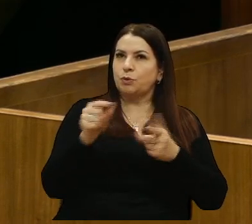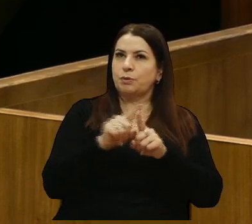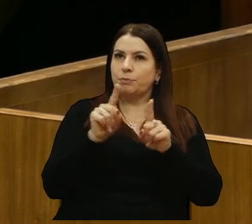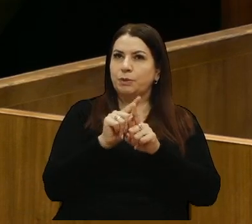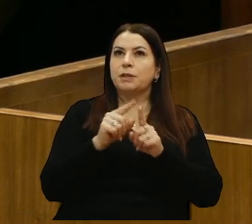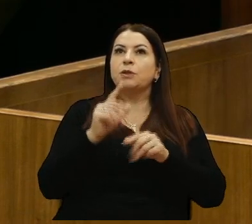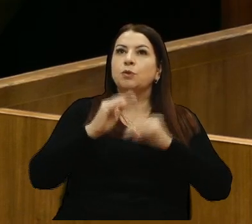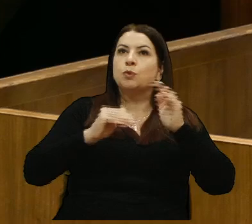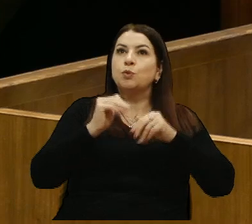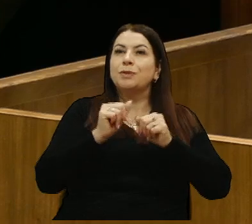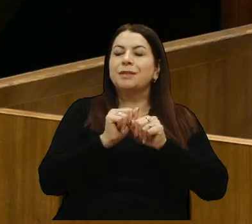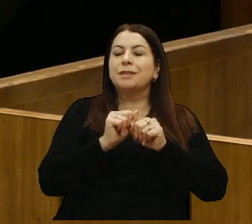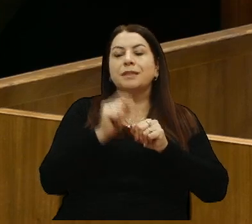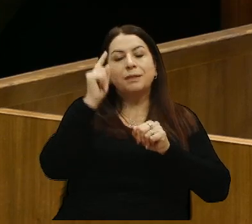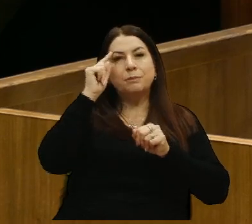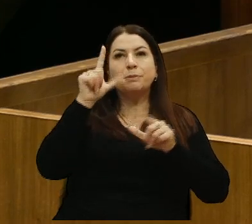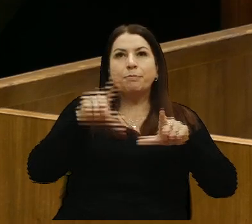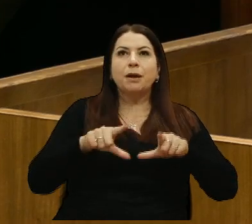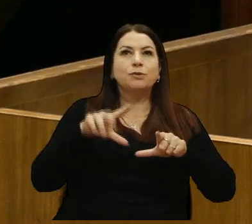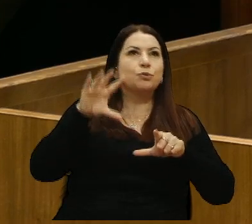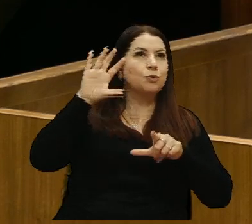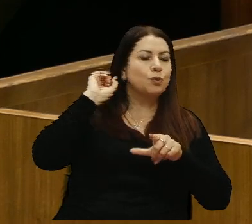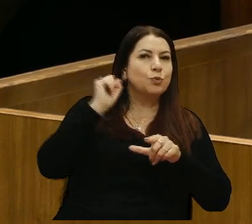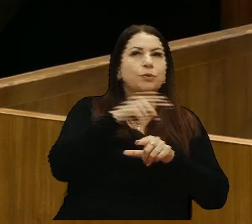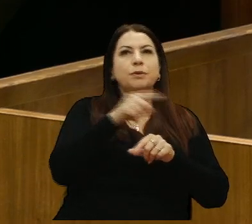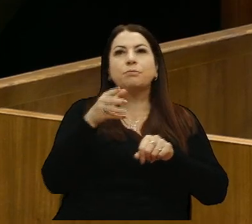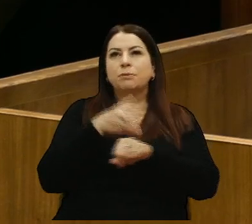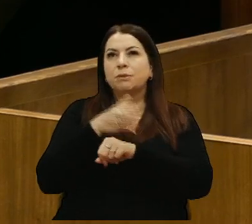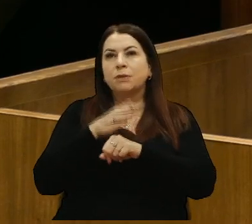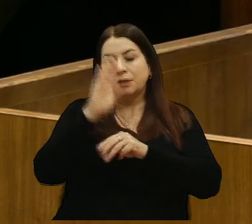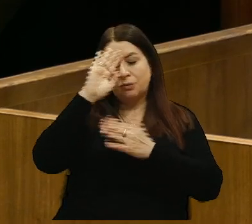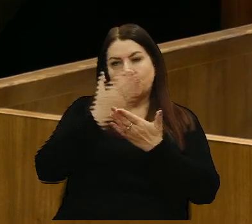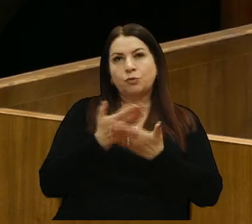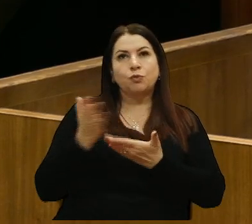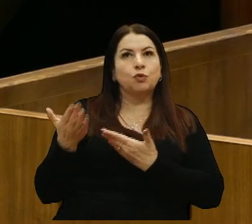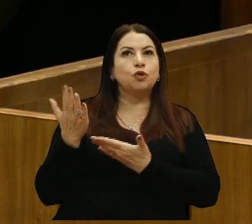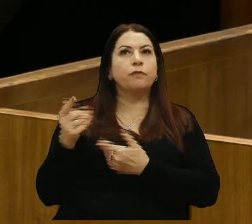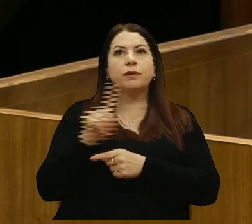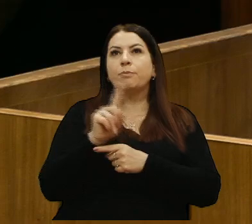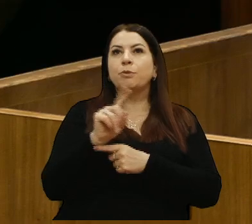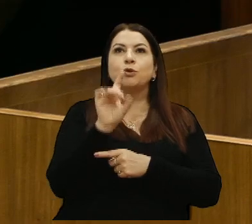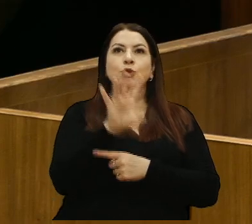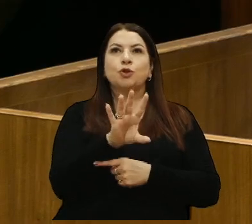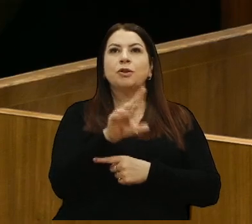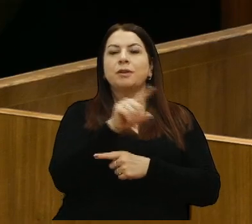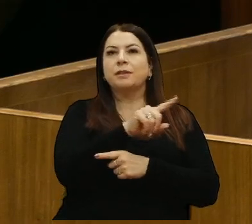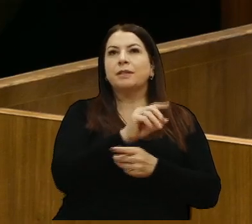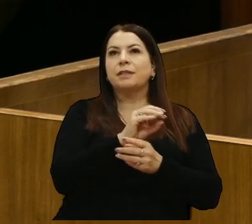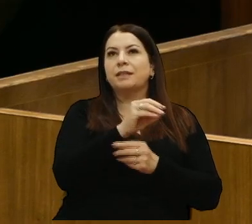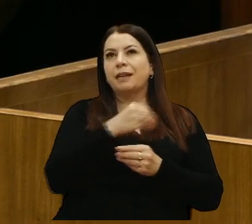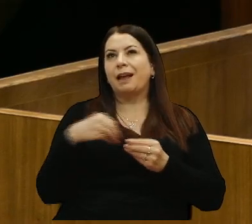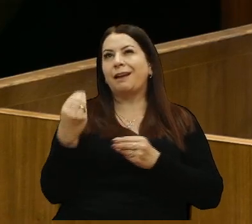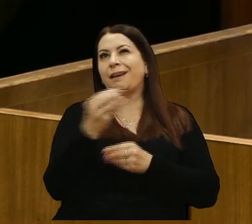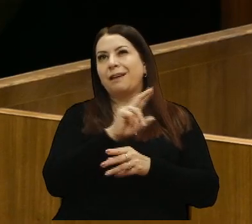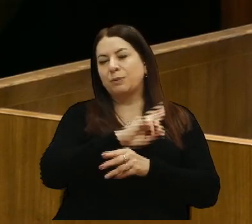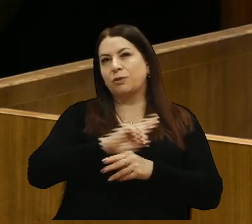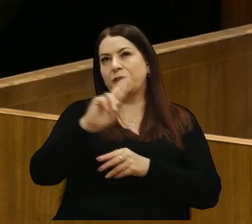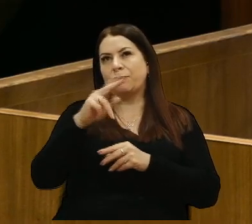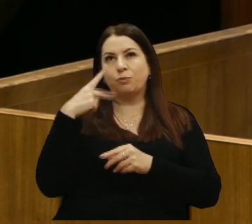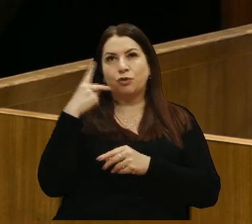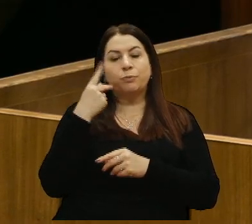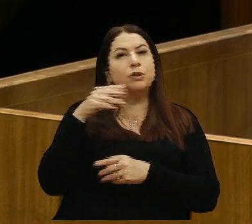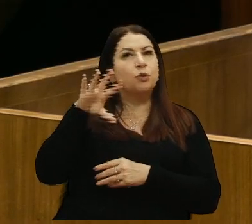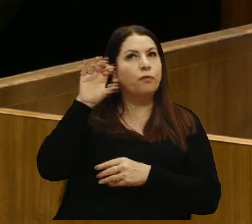principalmente, construir espaços reais de escuta, participação, e acreditamos que os jovens não podem ser apenas destinatários de políticas, mas precisam ser